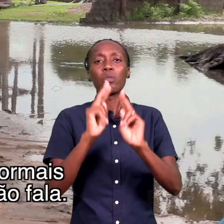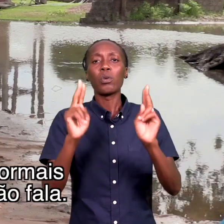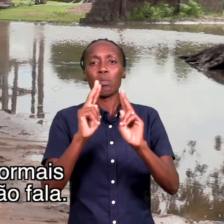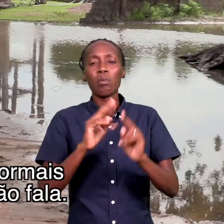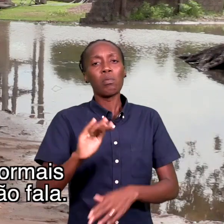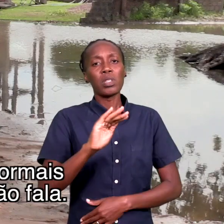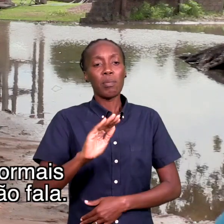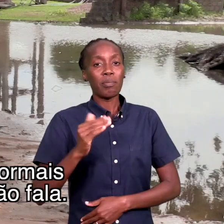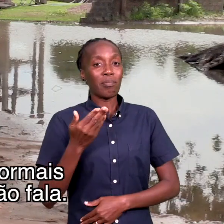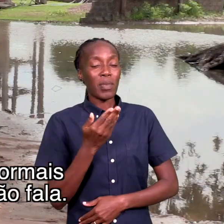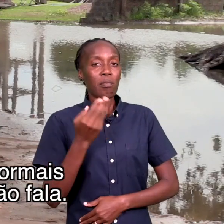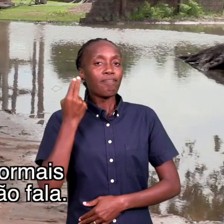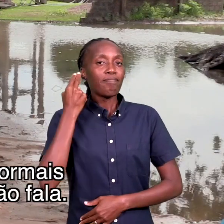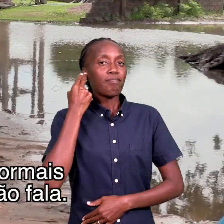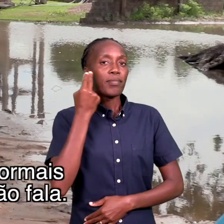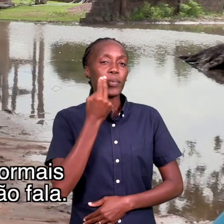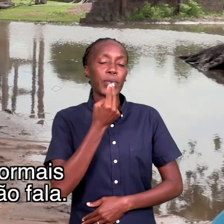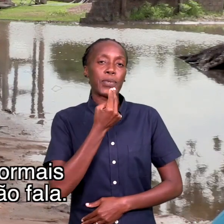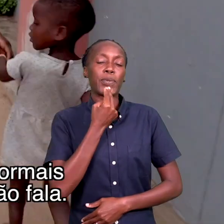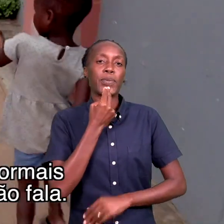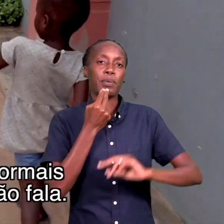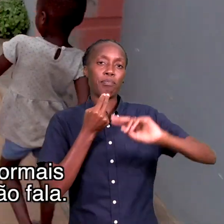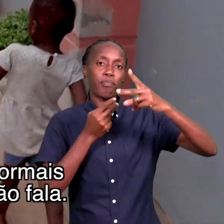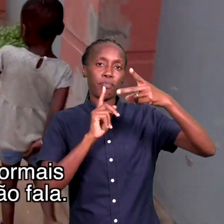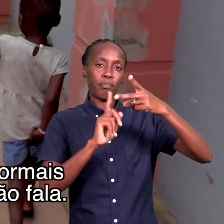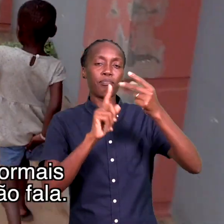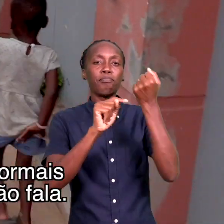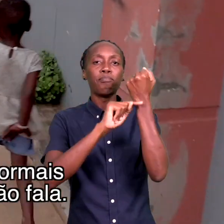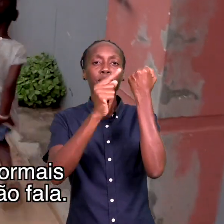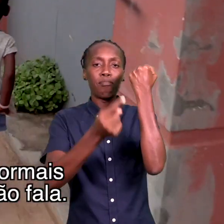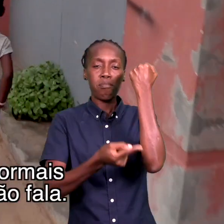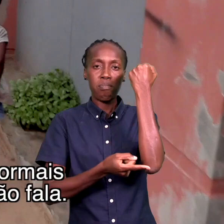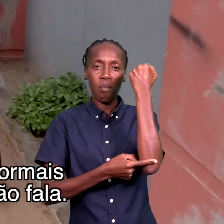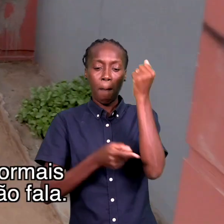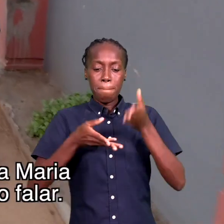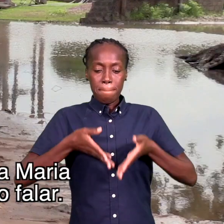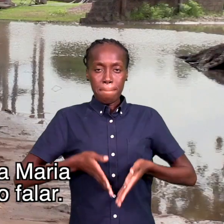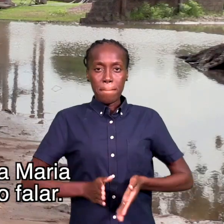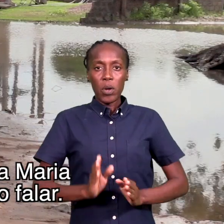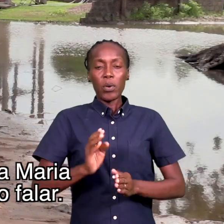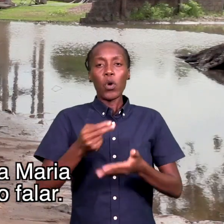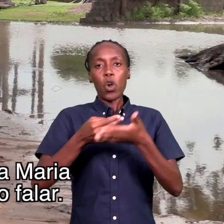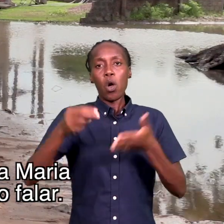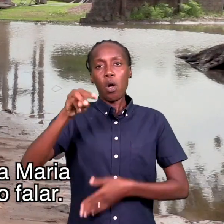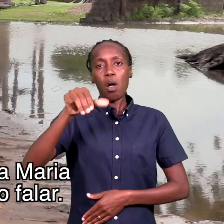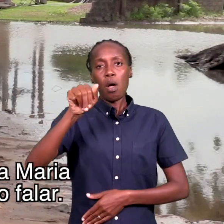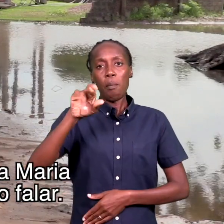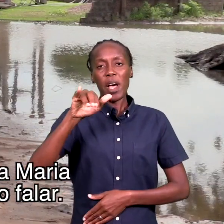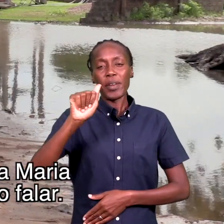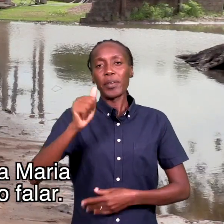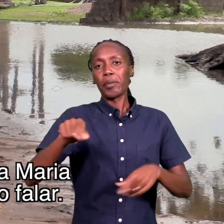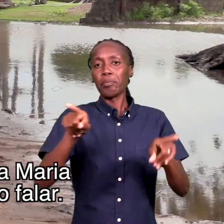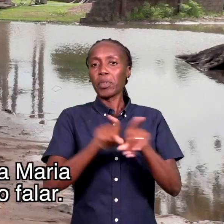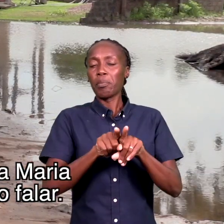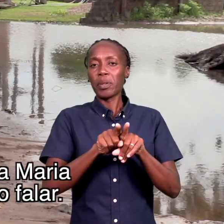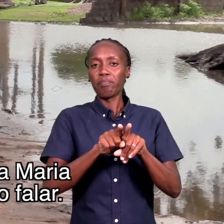as crianças normais, até na zona, mas ela, na verdade, não fala. Foi quando já tive grávida da Maria